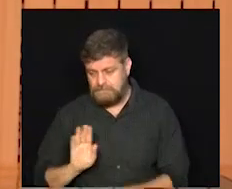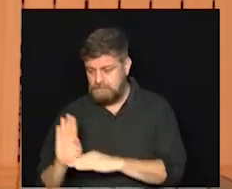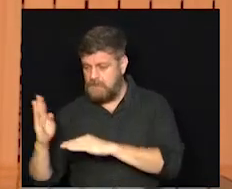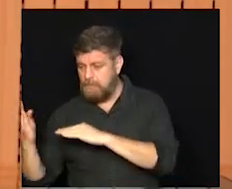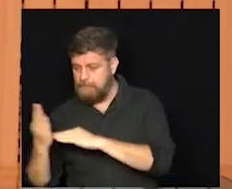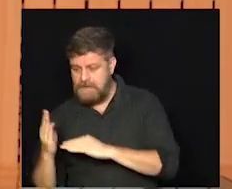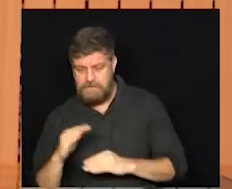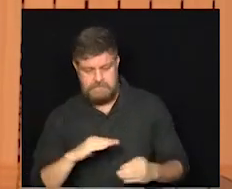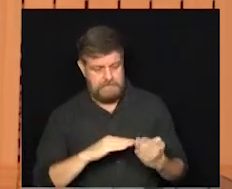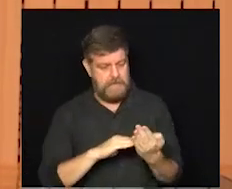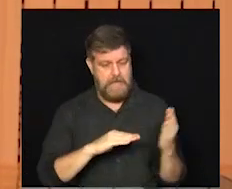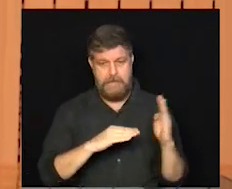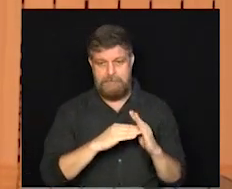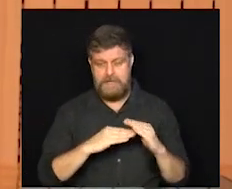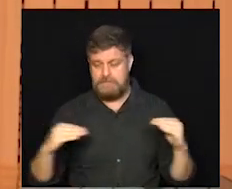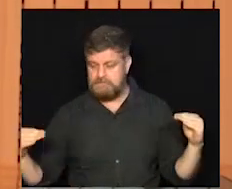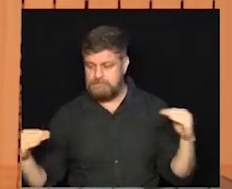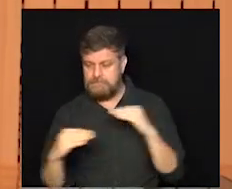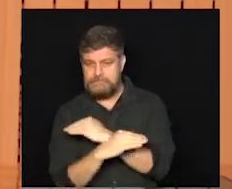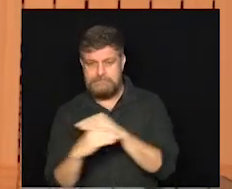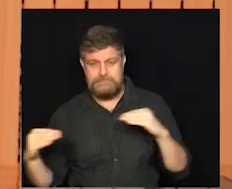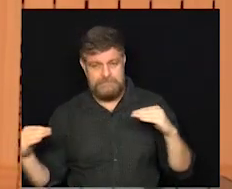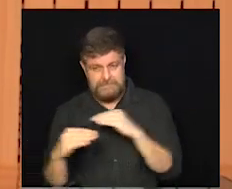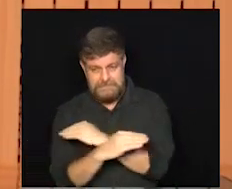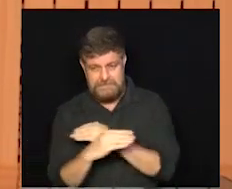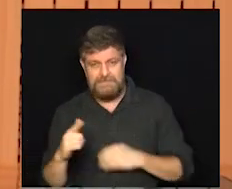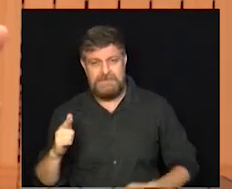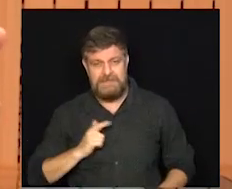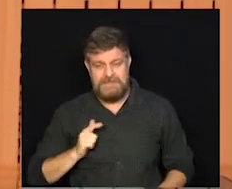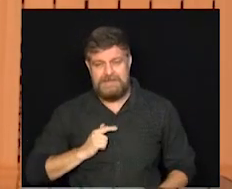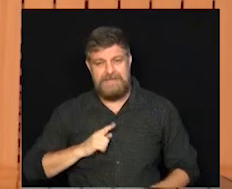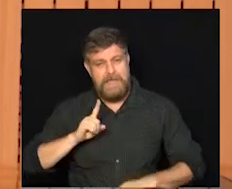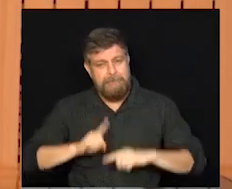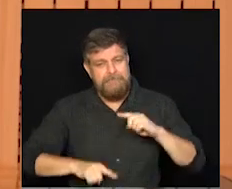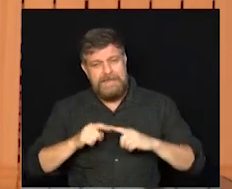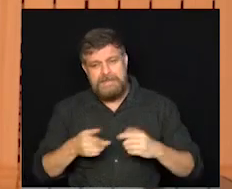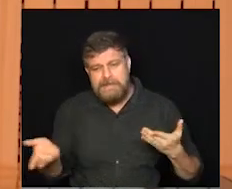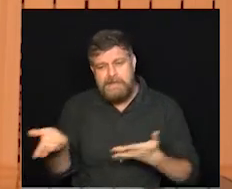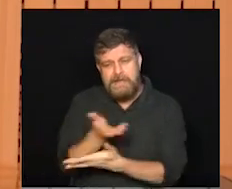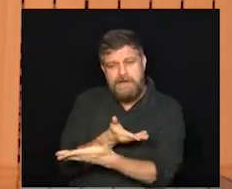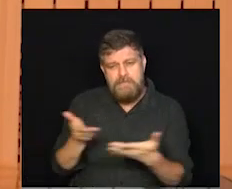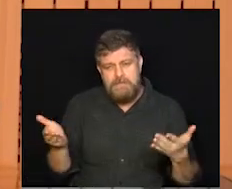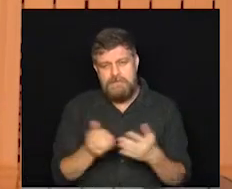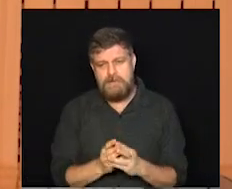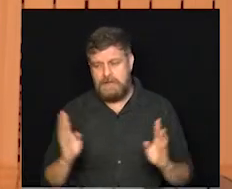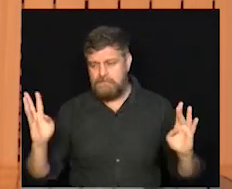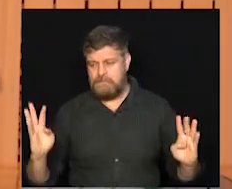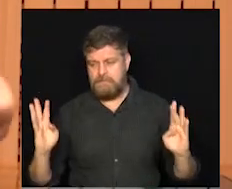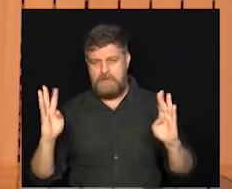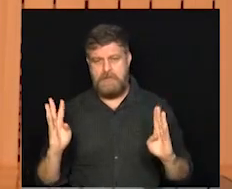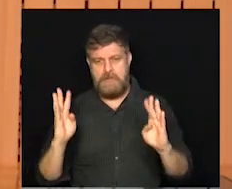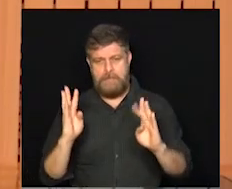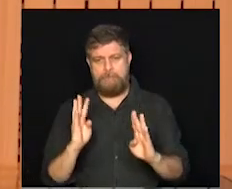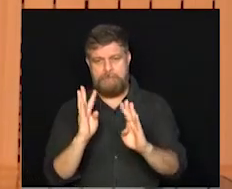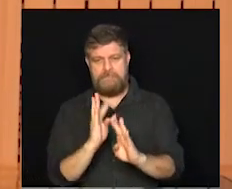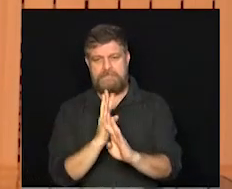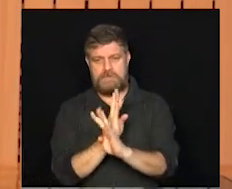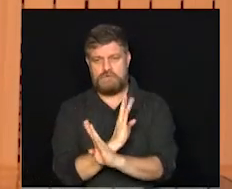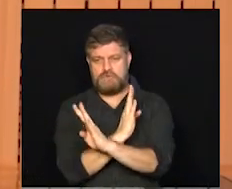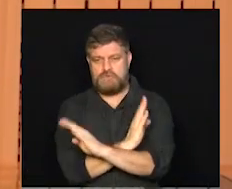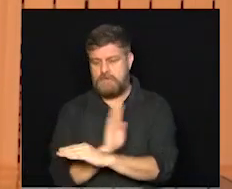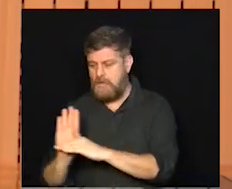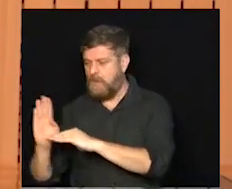porque o crescimento depende também da circulação de mercadorias e das pessoas e do ir e vir,